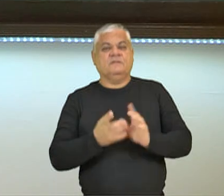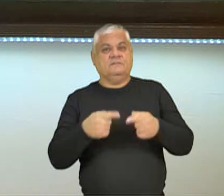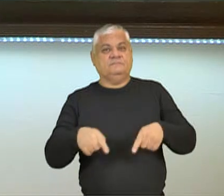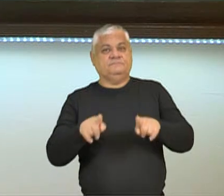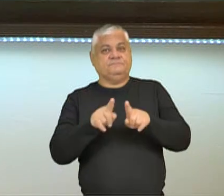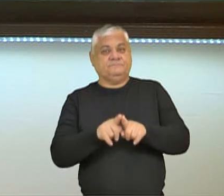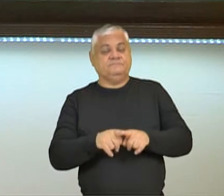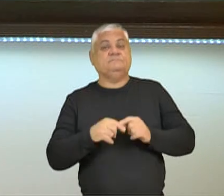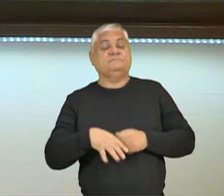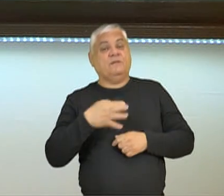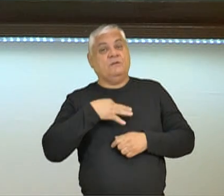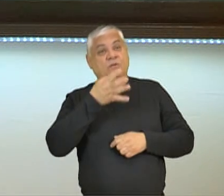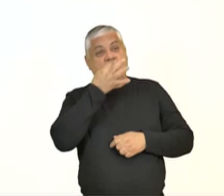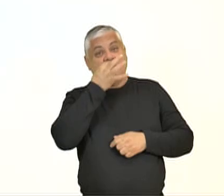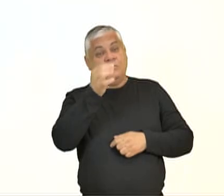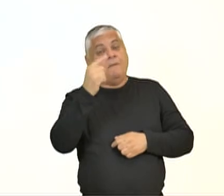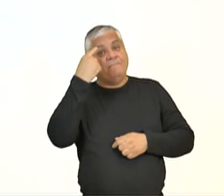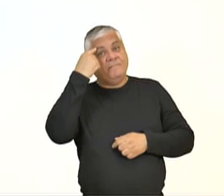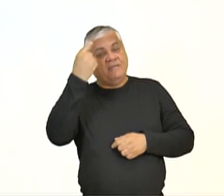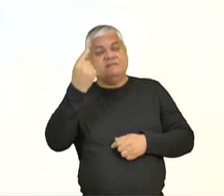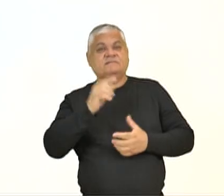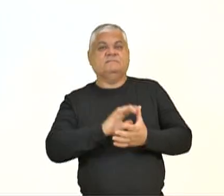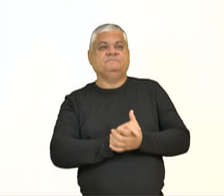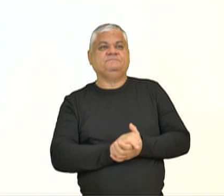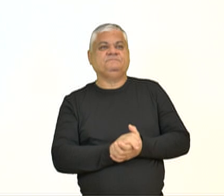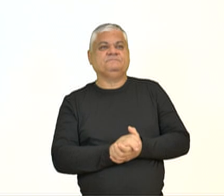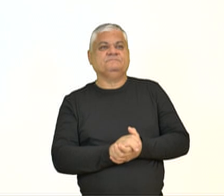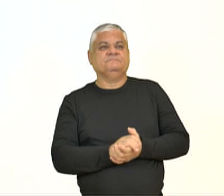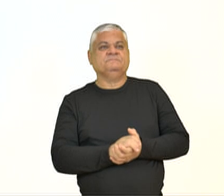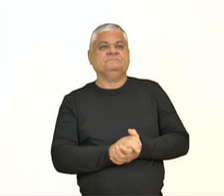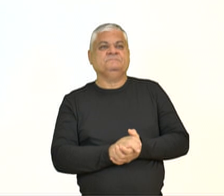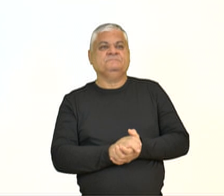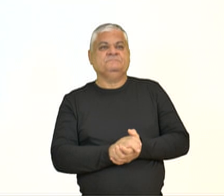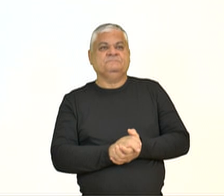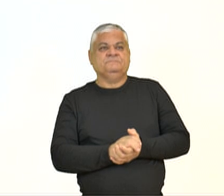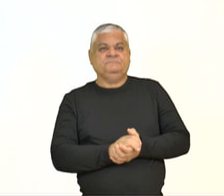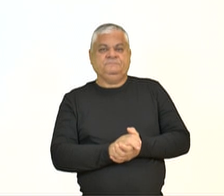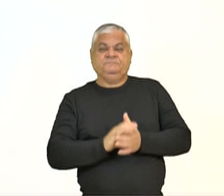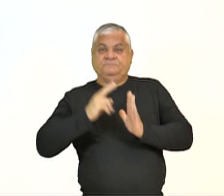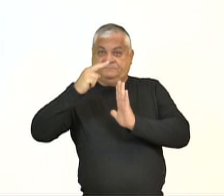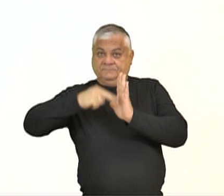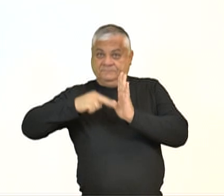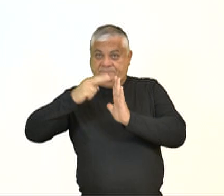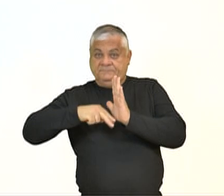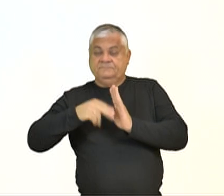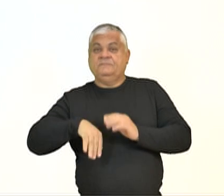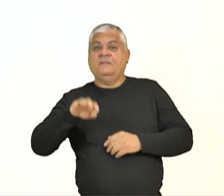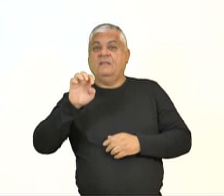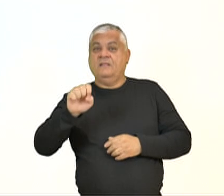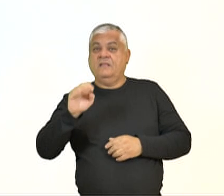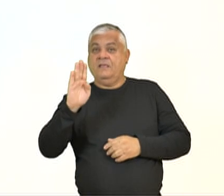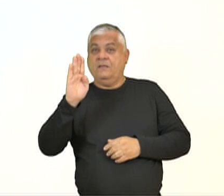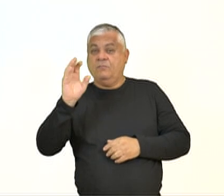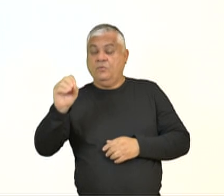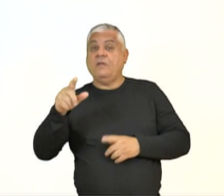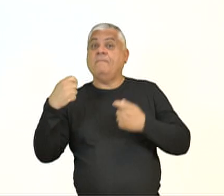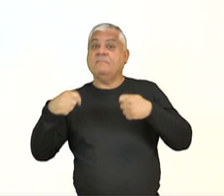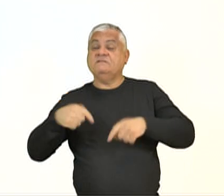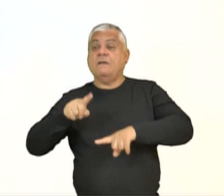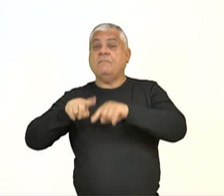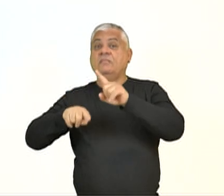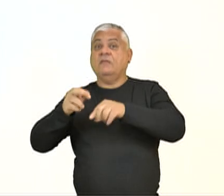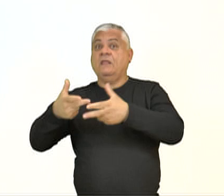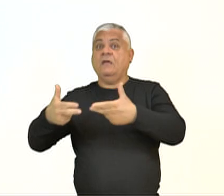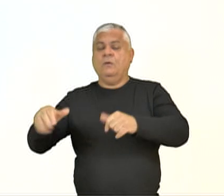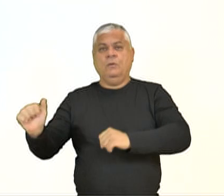Retornando então à nossa sugestão de se pensar, né? É que assim, ler e-books exige equipamentos caros, essa é uma